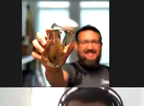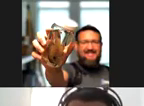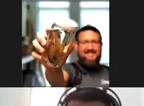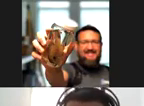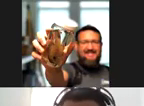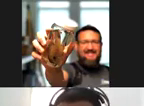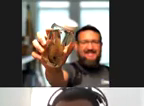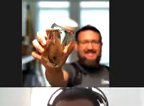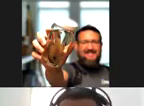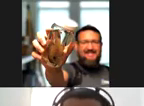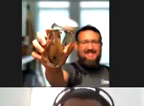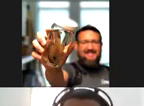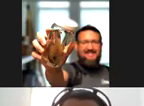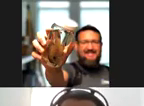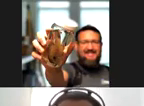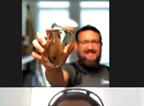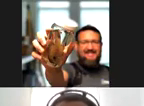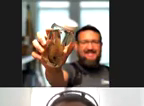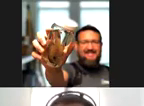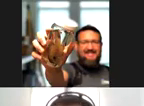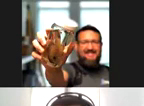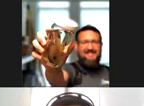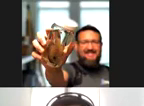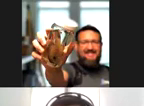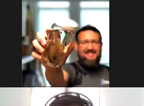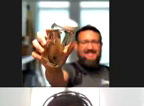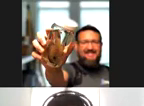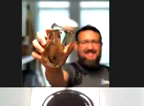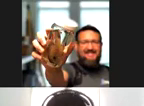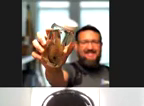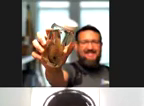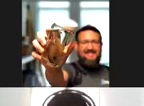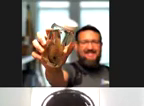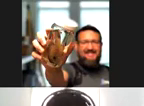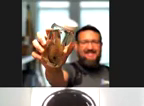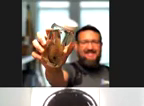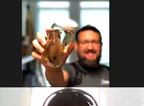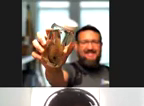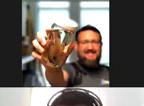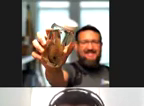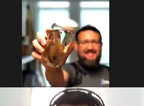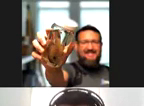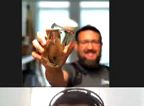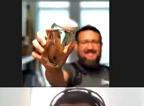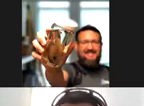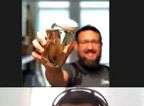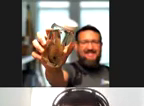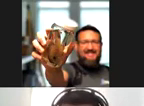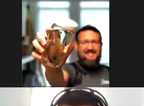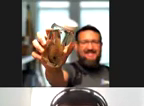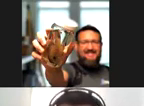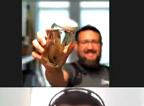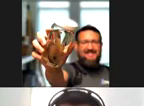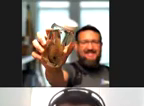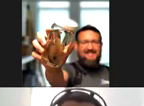ajustados de acordo com esse padrão. Então, só para trazer um exemplo atual de um modelo mecanístico de indivíduo que